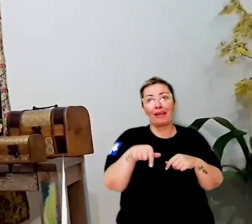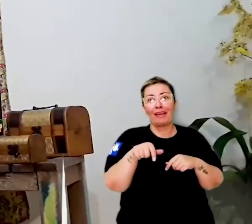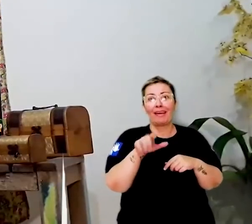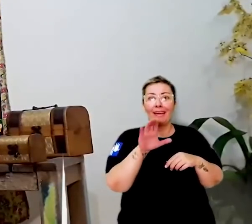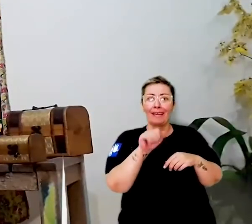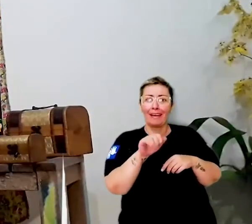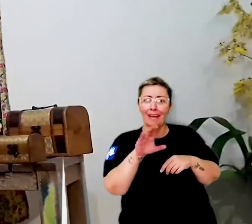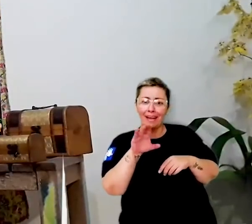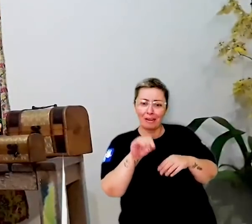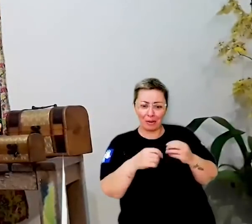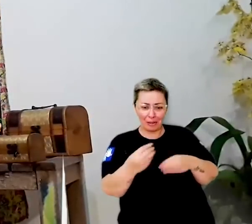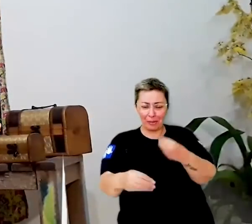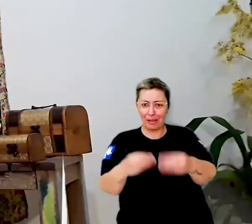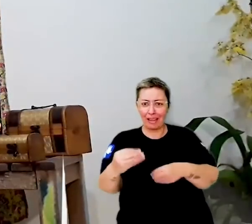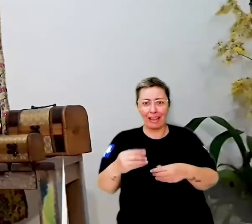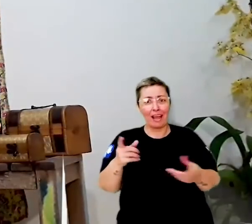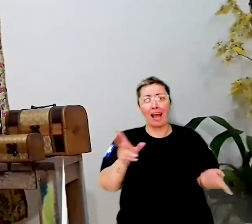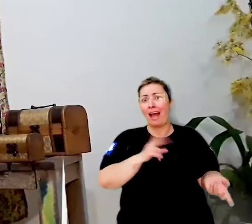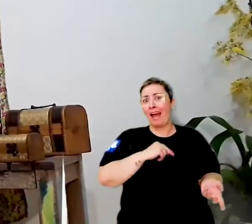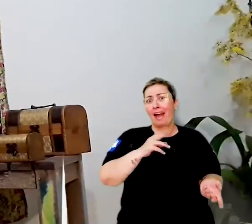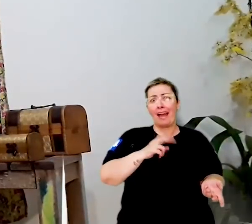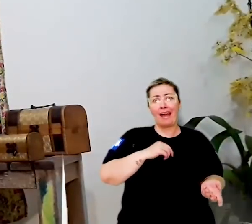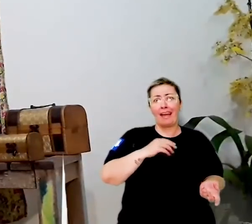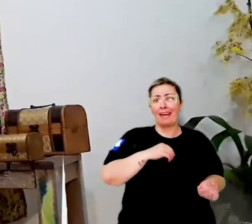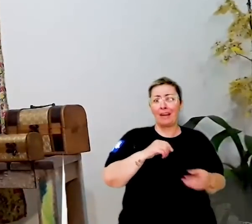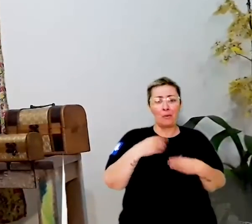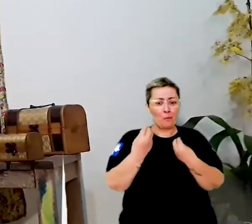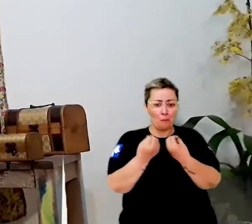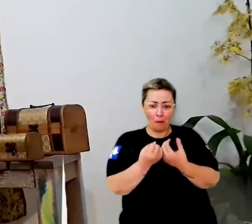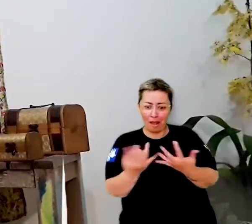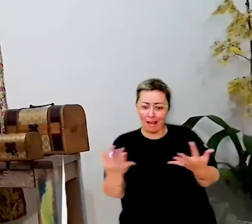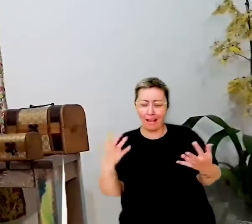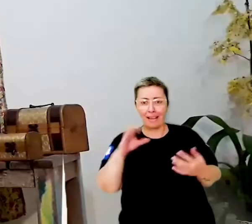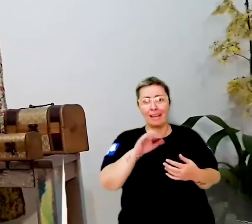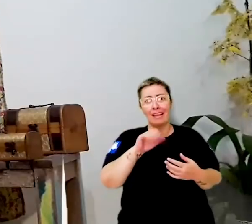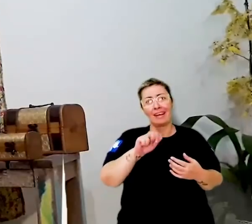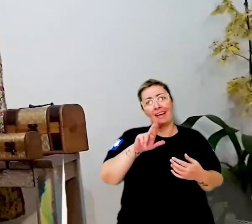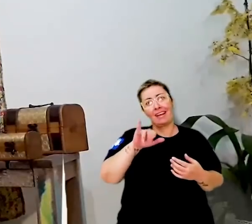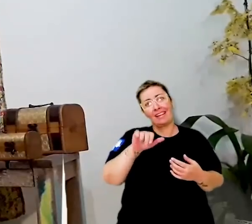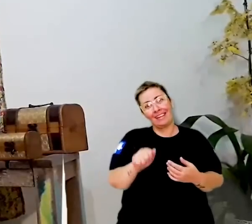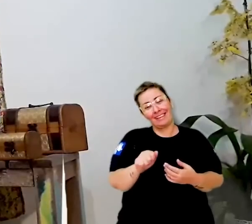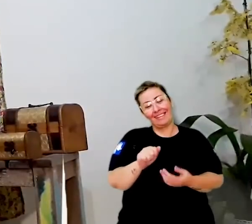caco. Ai, meu Deus, que cacaria!